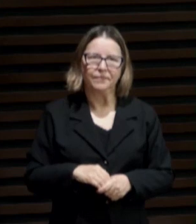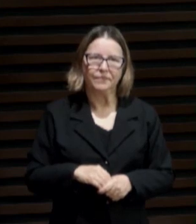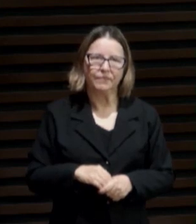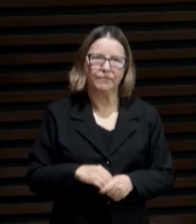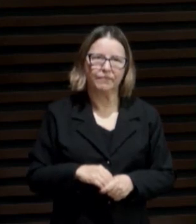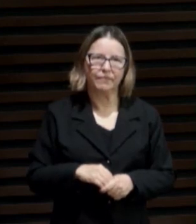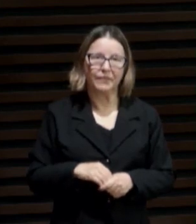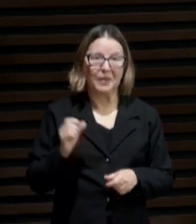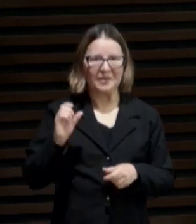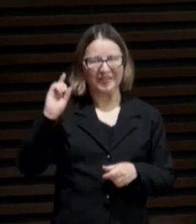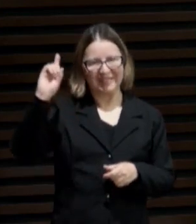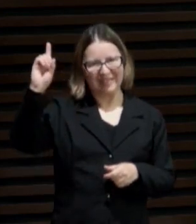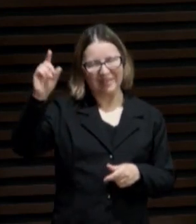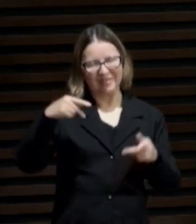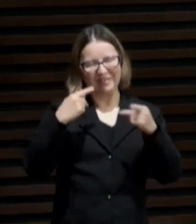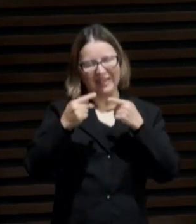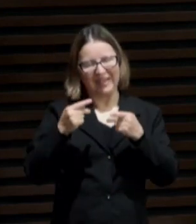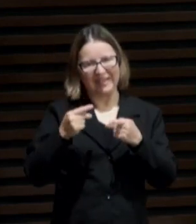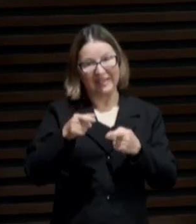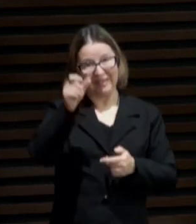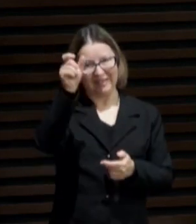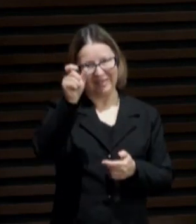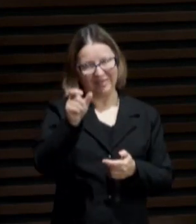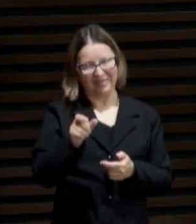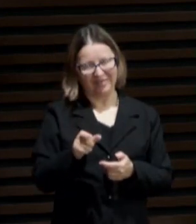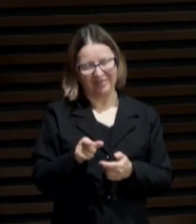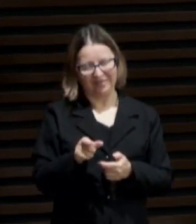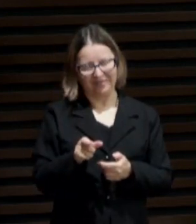A palavra de Deus afirma que um homem